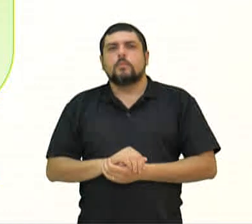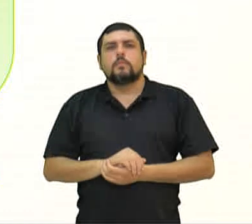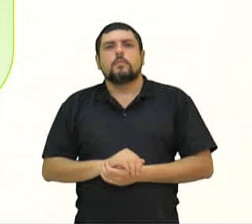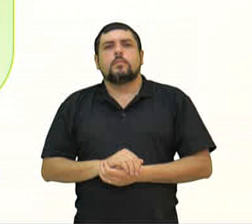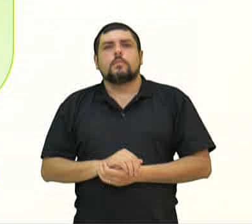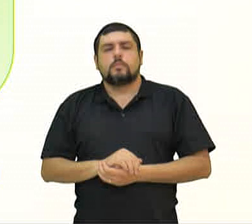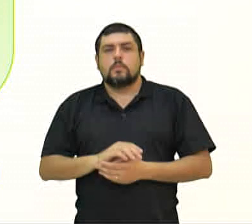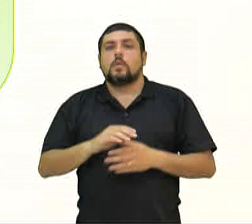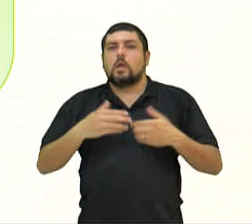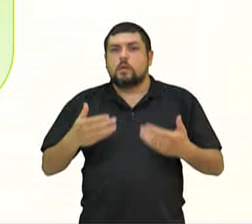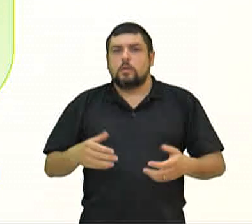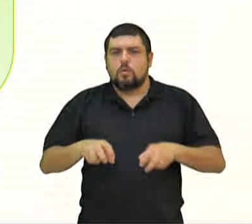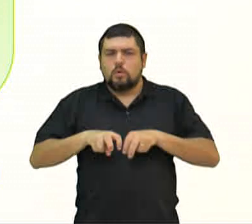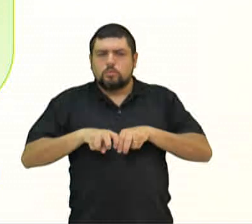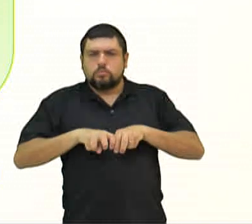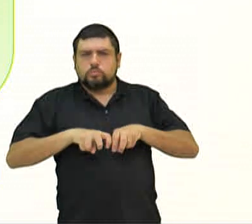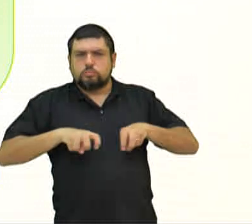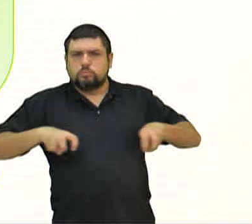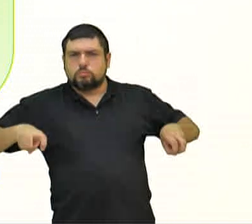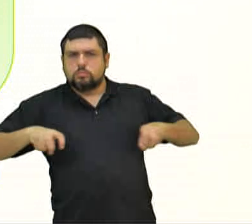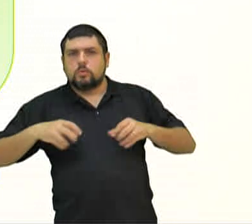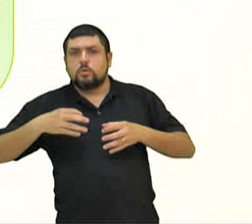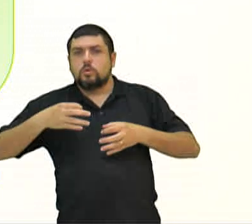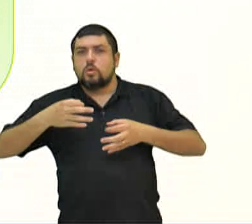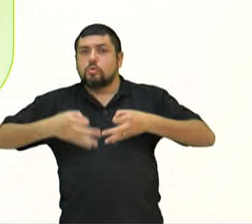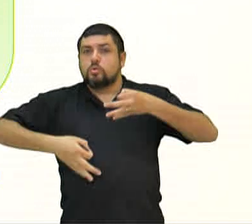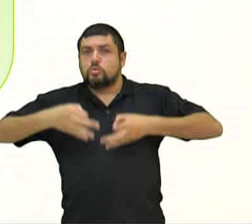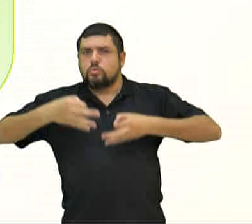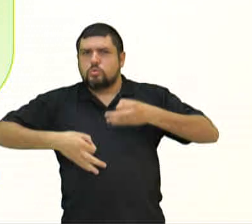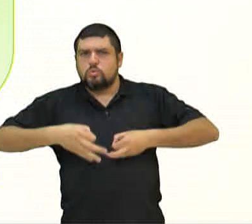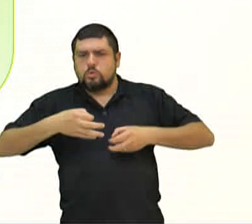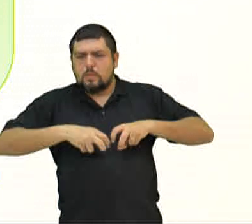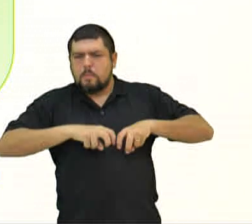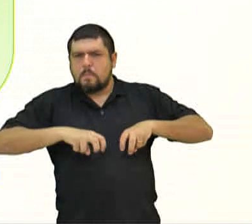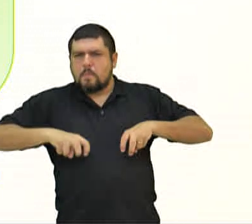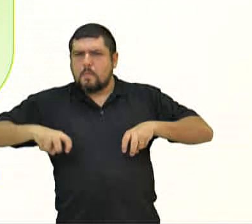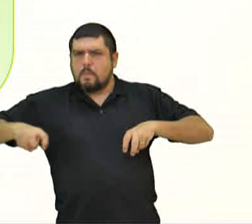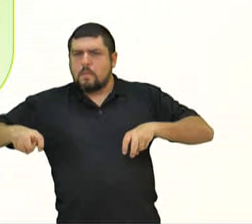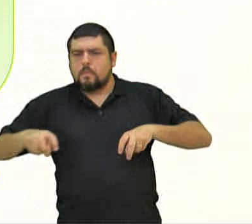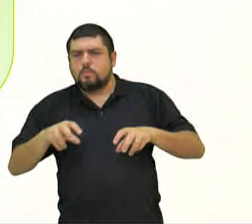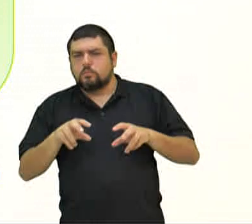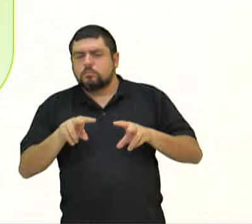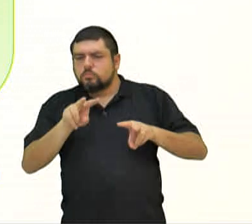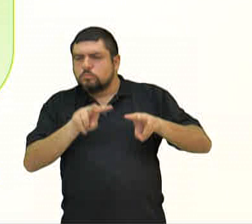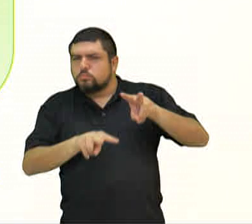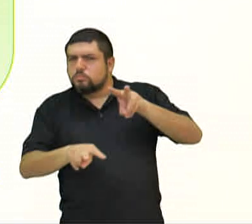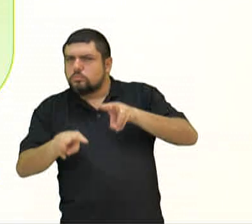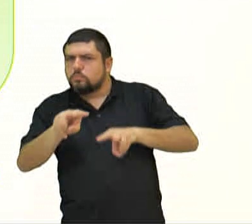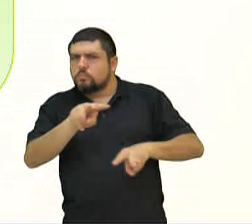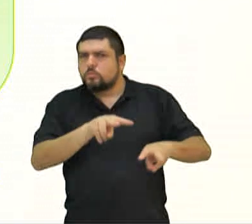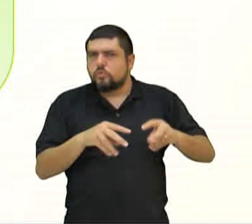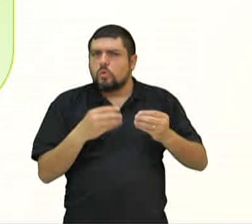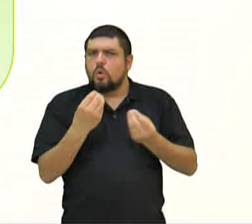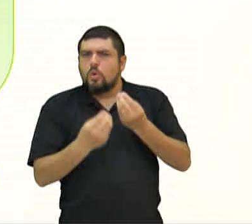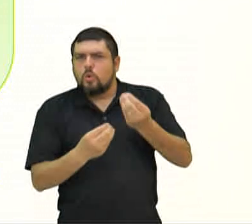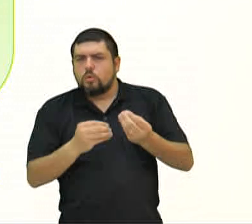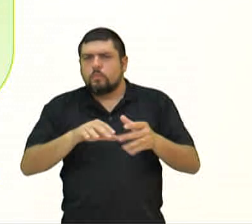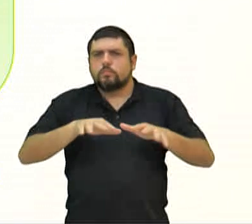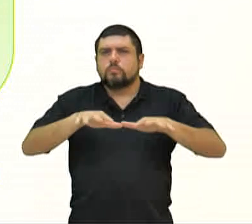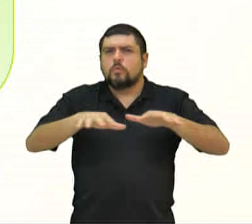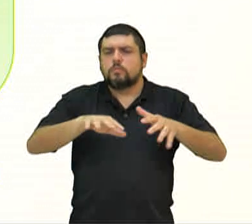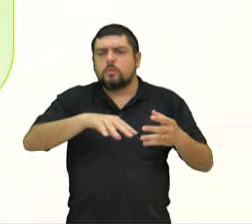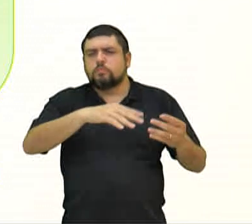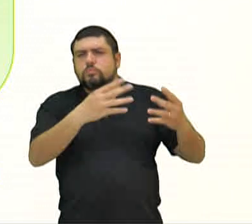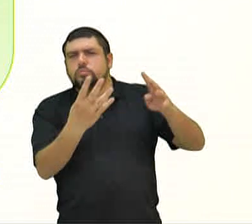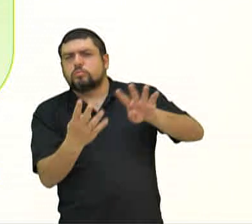de juízes avalia a parte técnica, a execução dos movimentos, né? E a execução